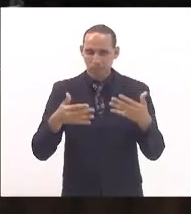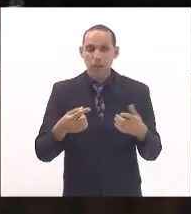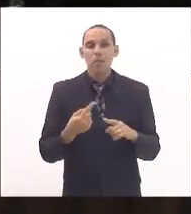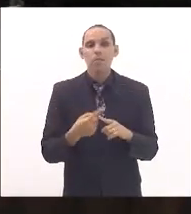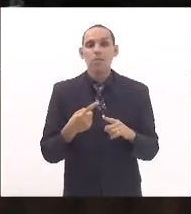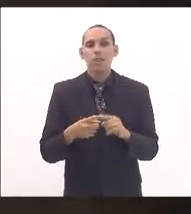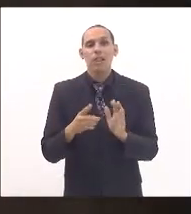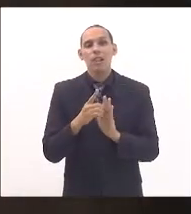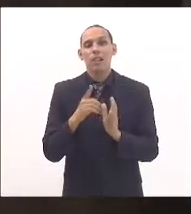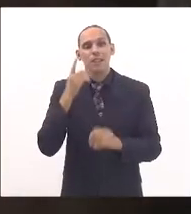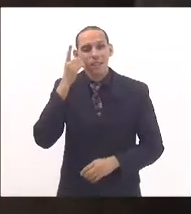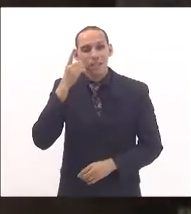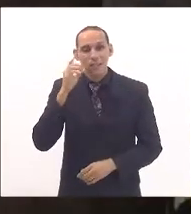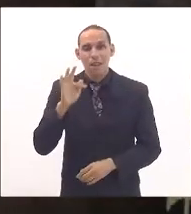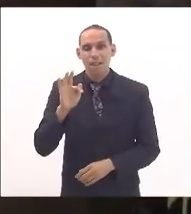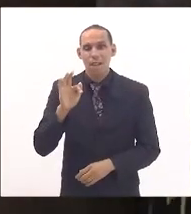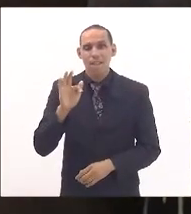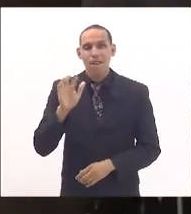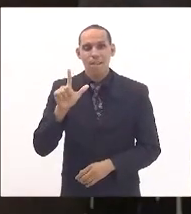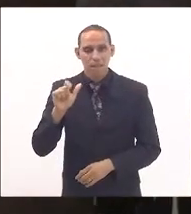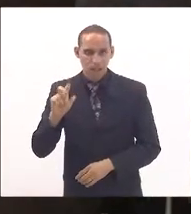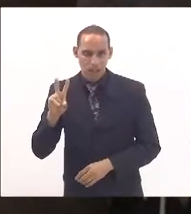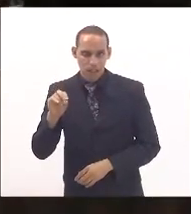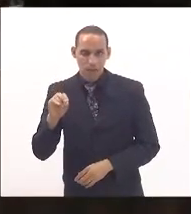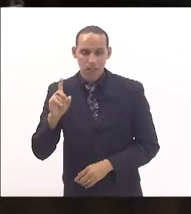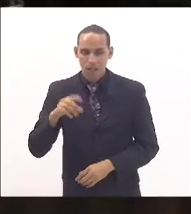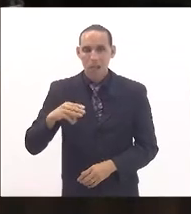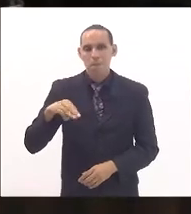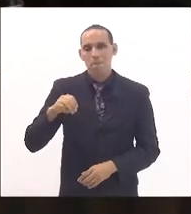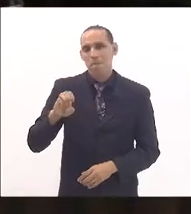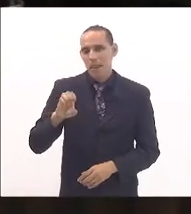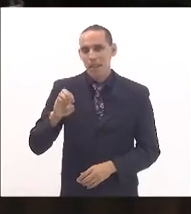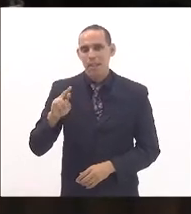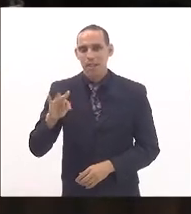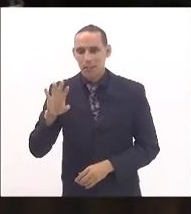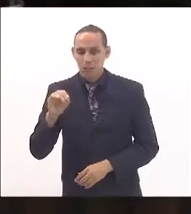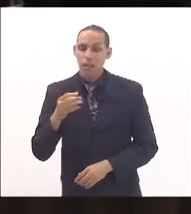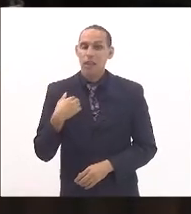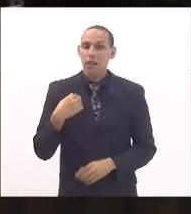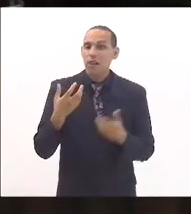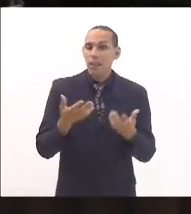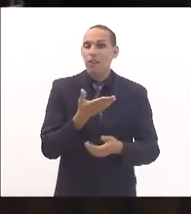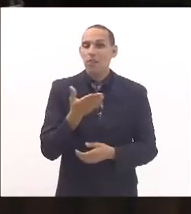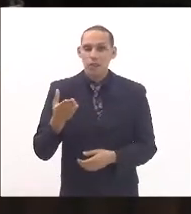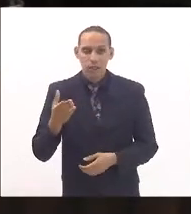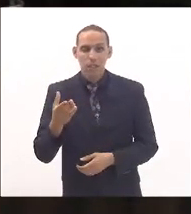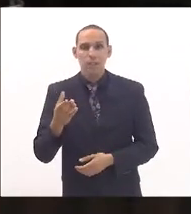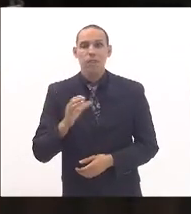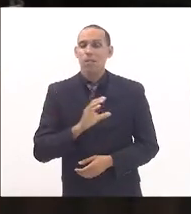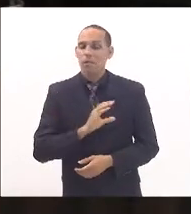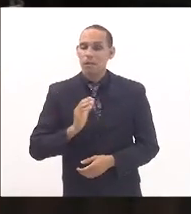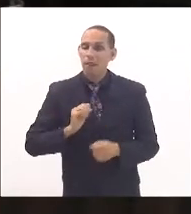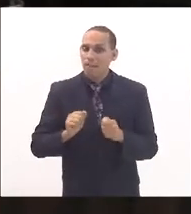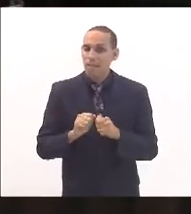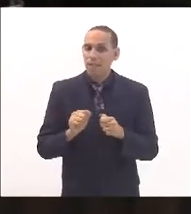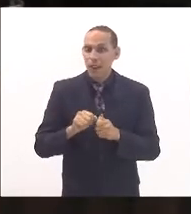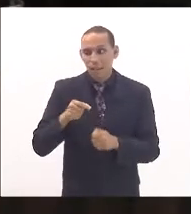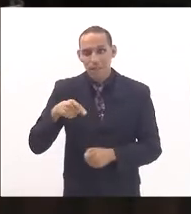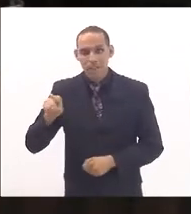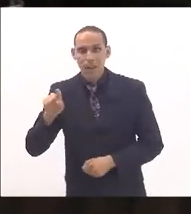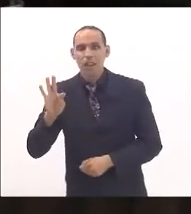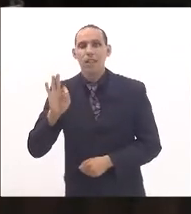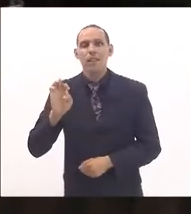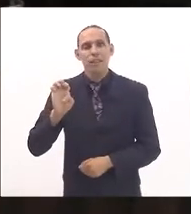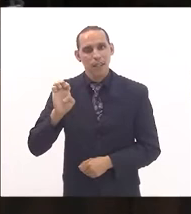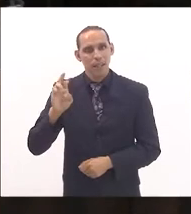deputado Serafim é de mérito, é de conteúdo. Eu quero que vocês possam fazer a comissão e ir lá na Ternium. Eu já pedi